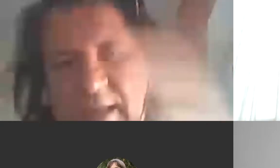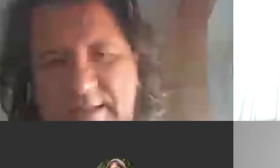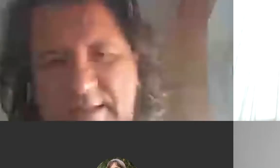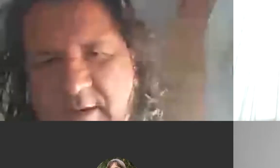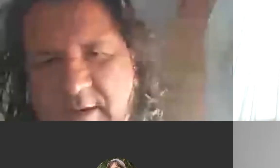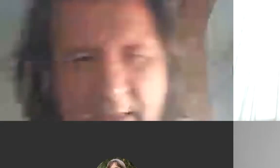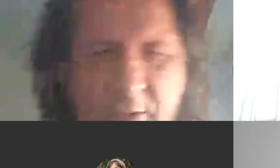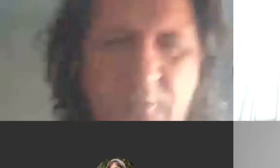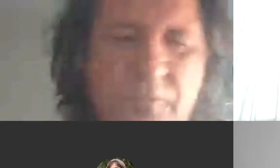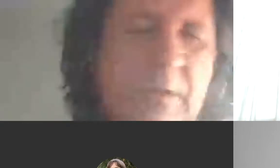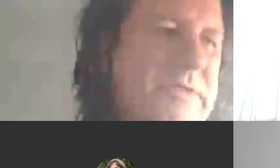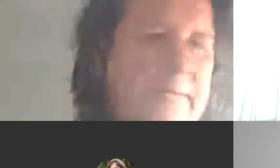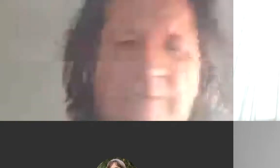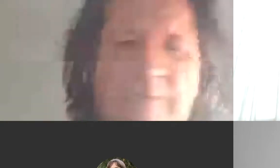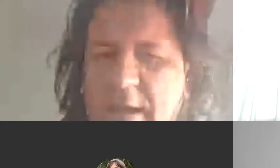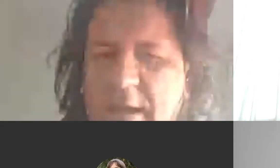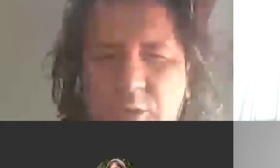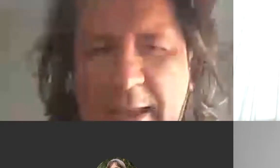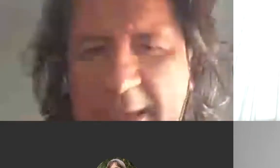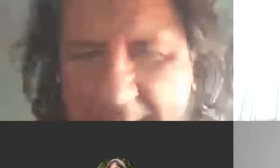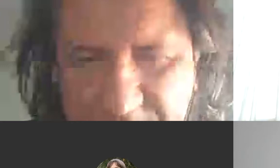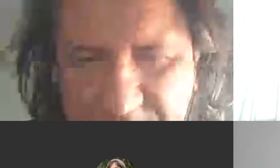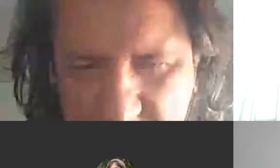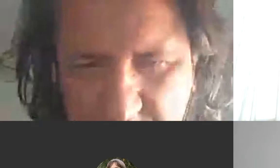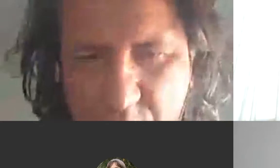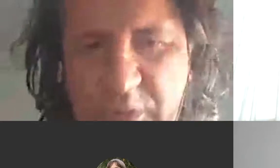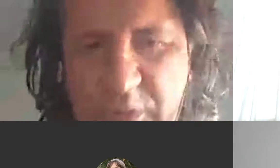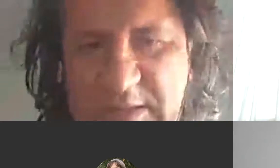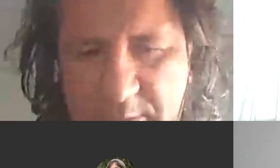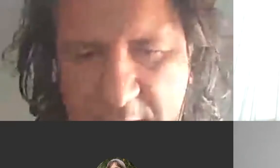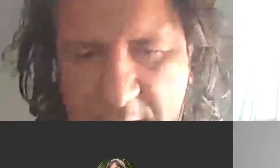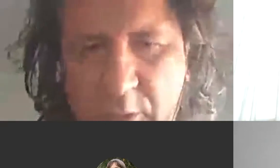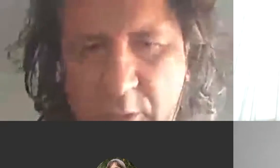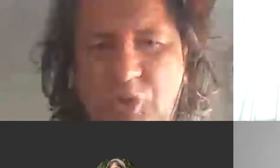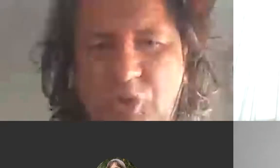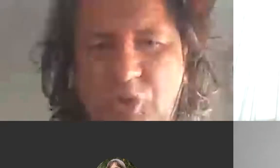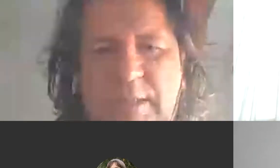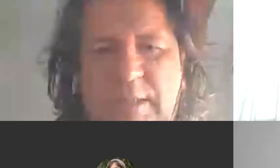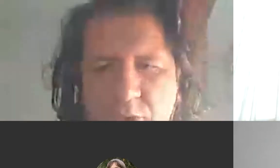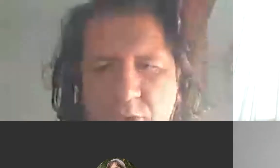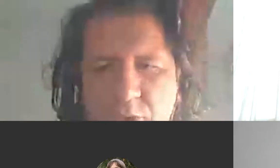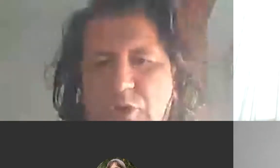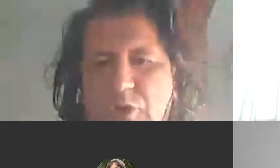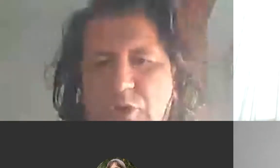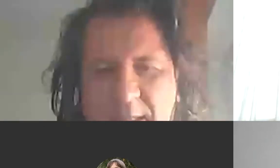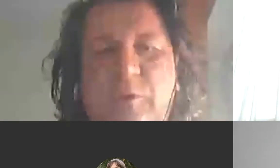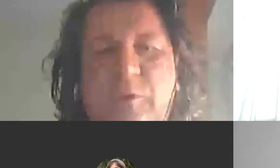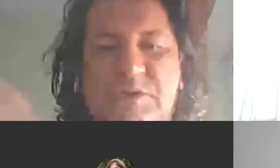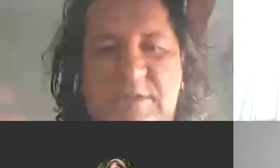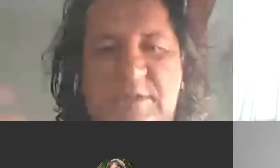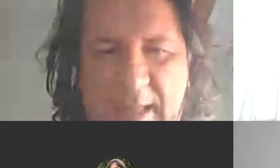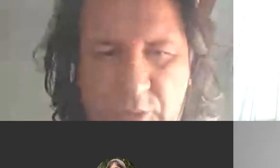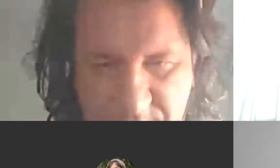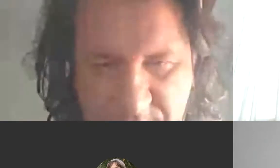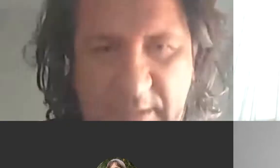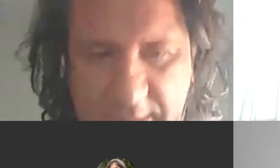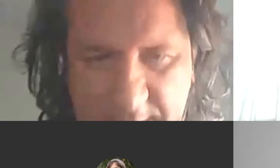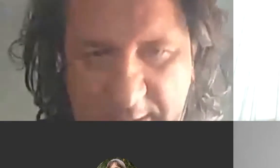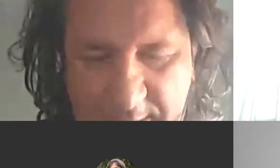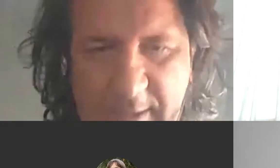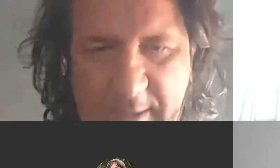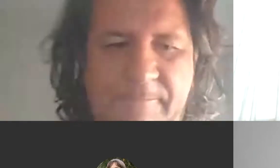dados digitais para computadores. Enfim, não tem âmbito do conhecimento hoje que não somente produz